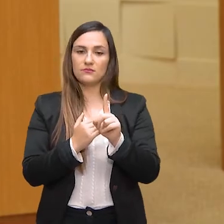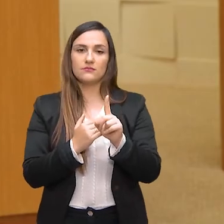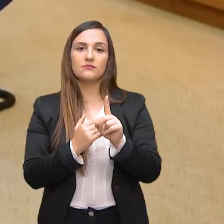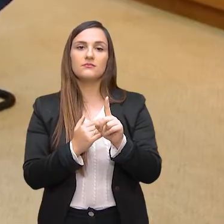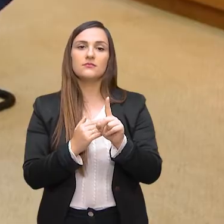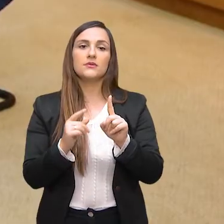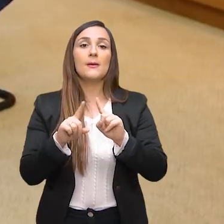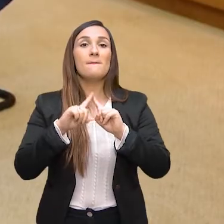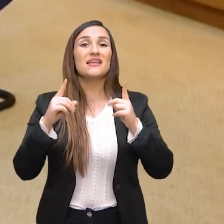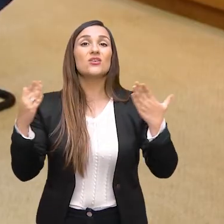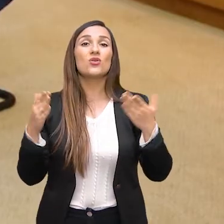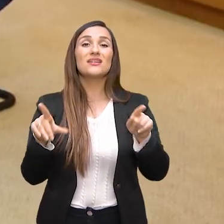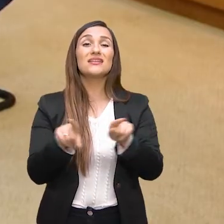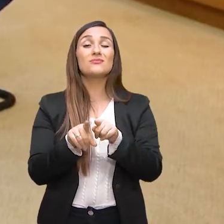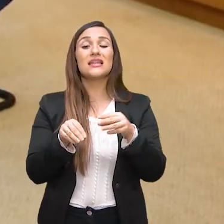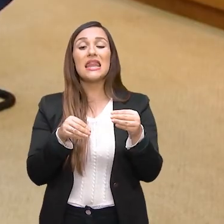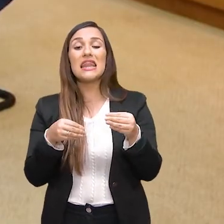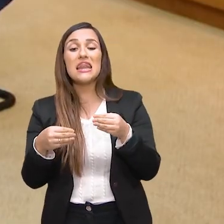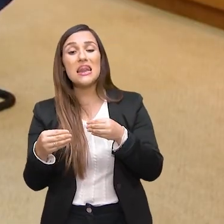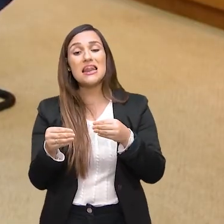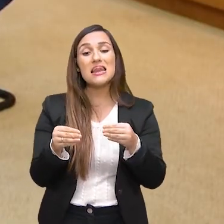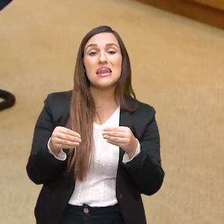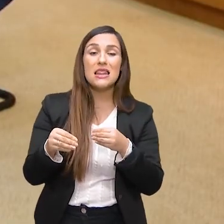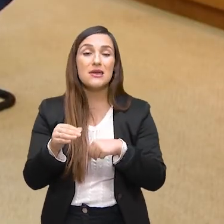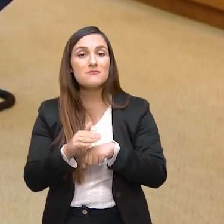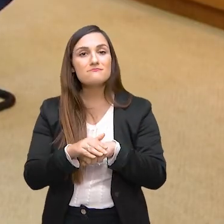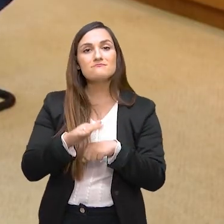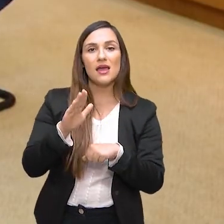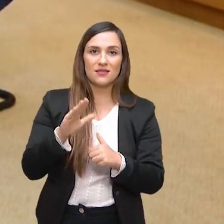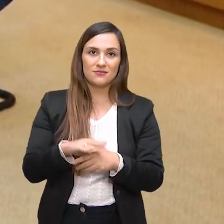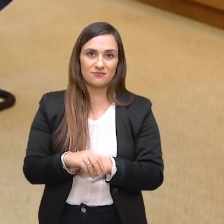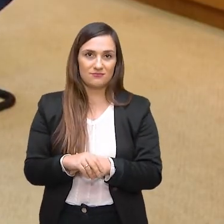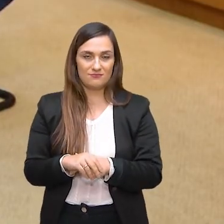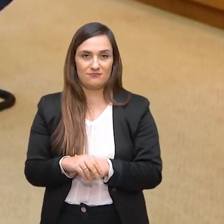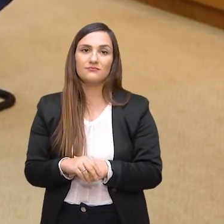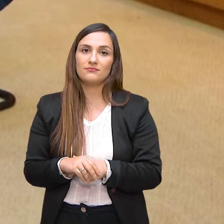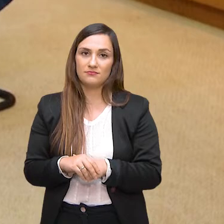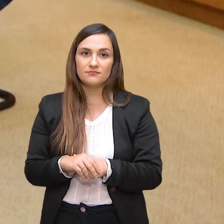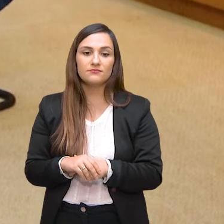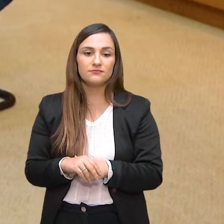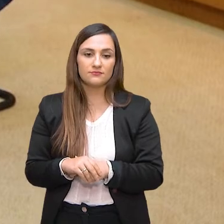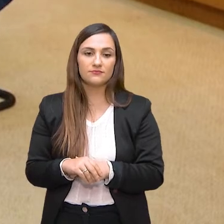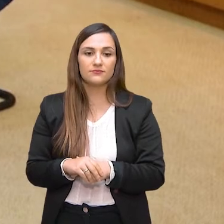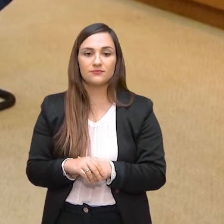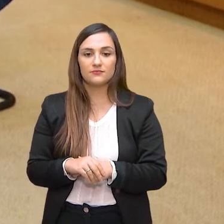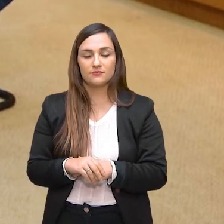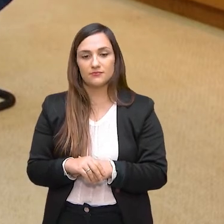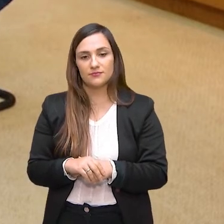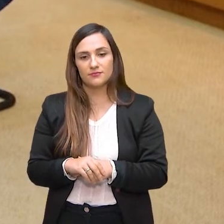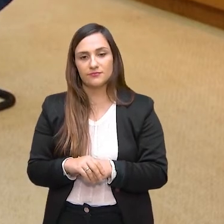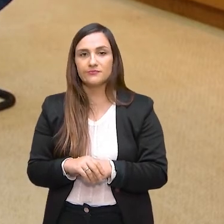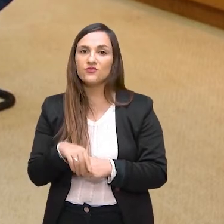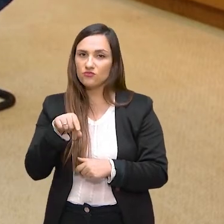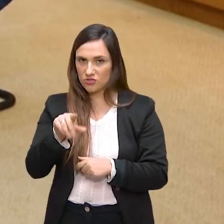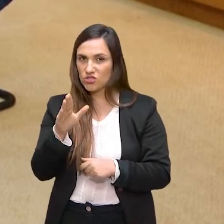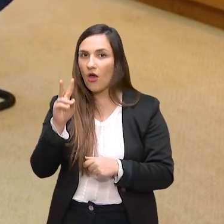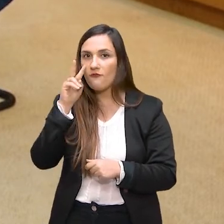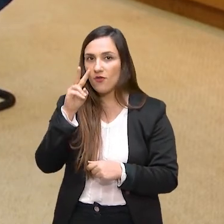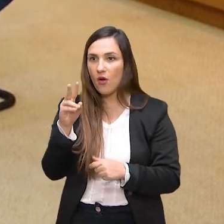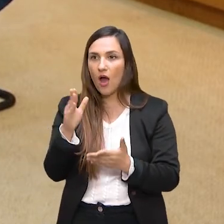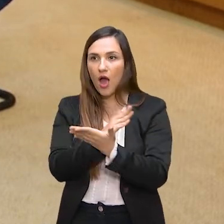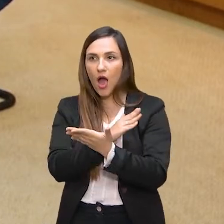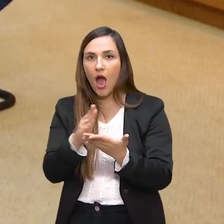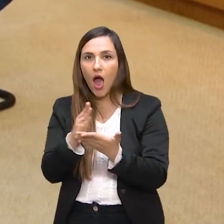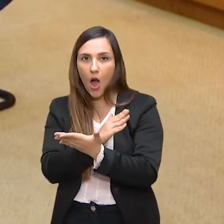parametrizados como eram antigamente. Os poderes do juiz hoje eles estão muito alargados. Inclusive nós podemos assistir em algumas